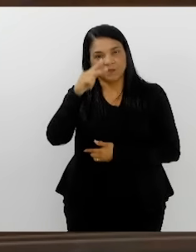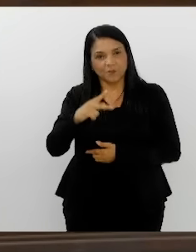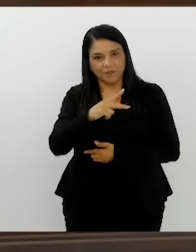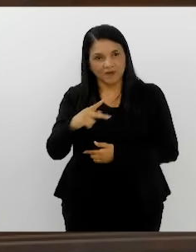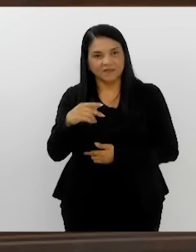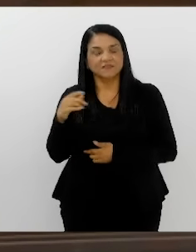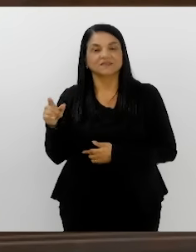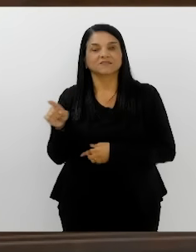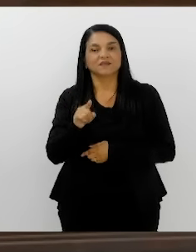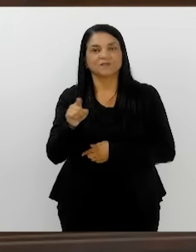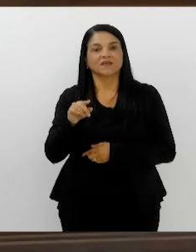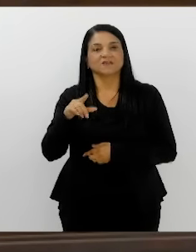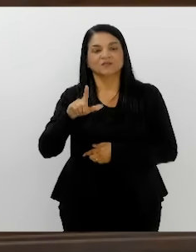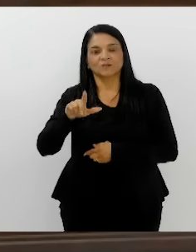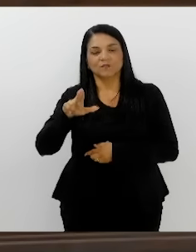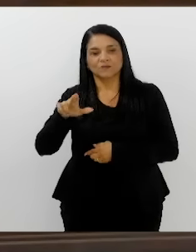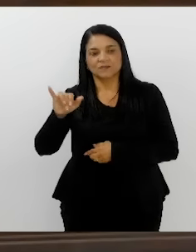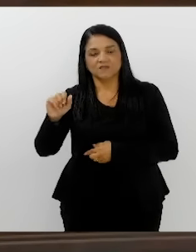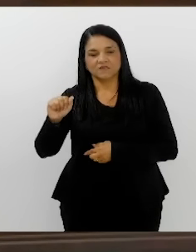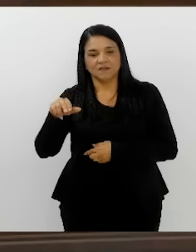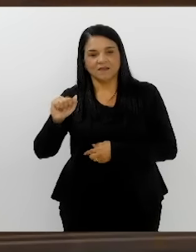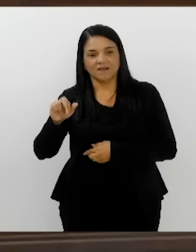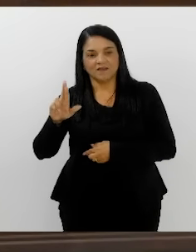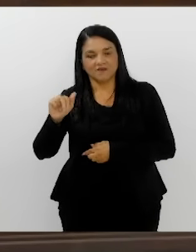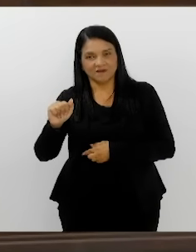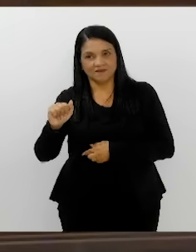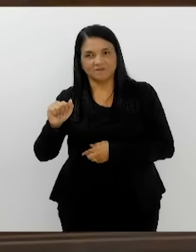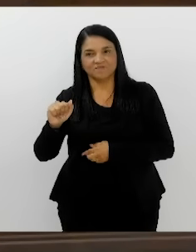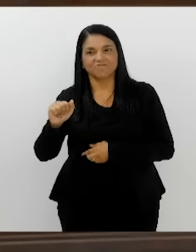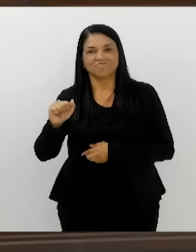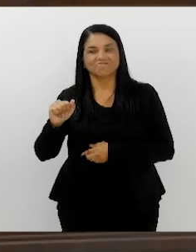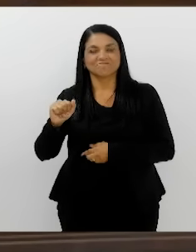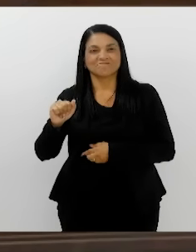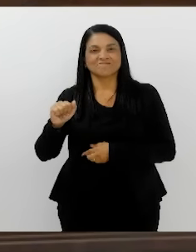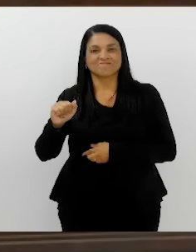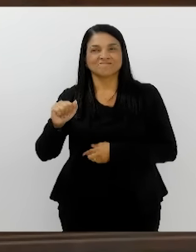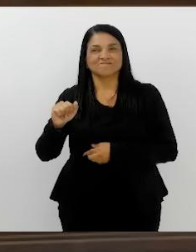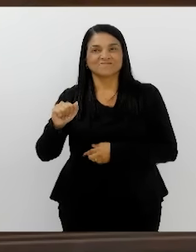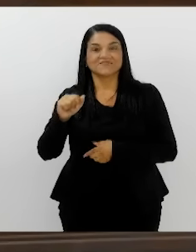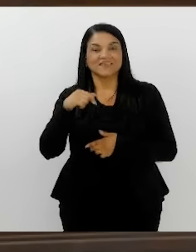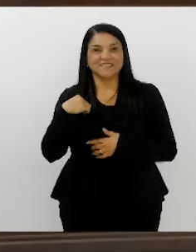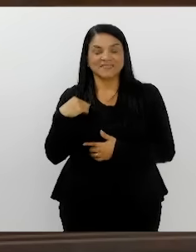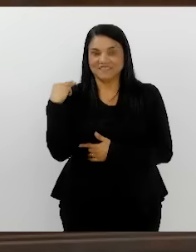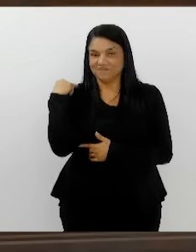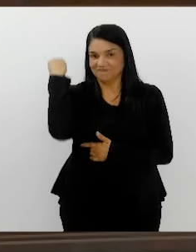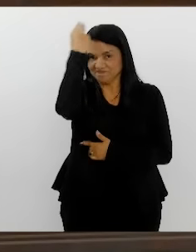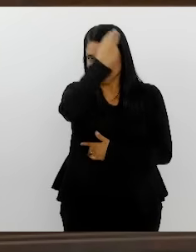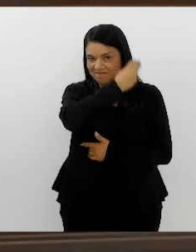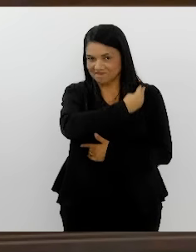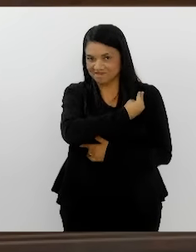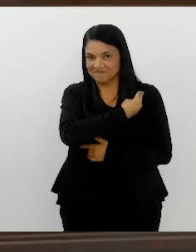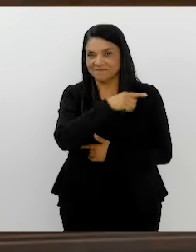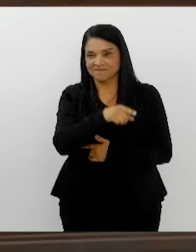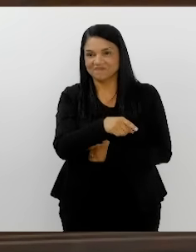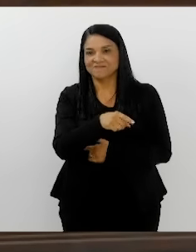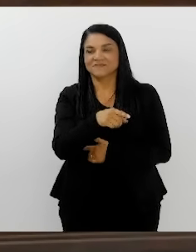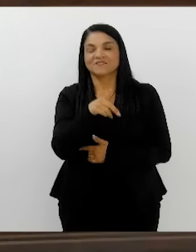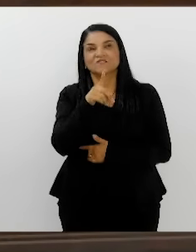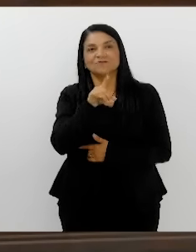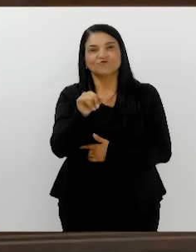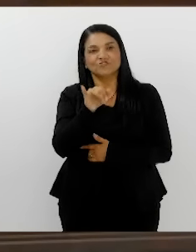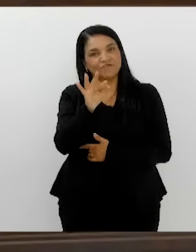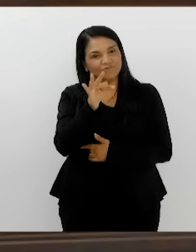Luciara, terciário dos Arautos do Evangelho. Quem sabe, Luciara, esse escravo de Nossa Senhora, indigno também, quem sabe um dia